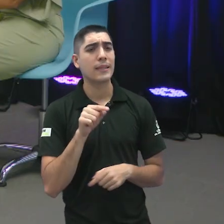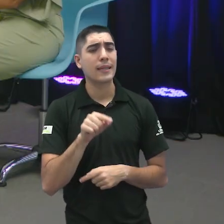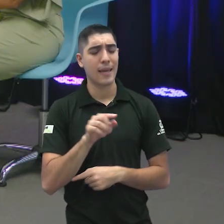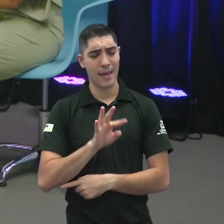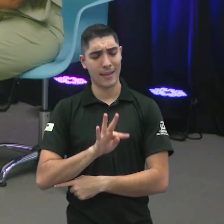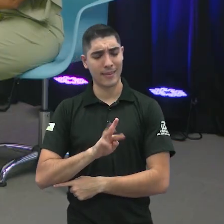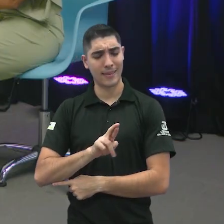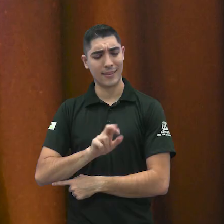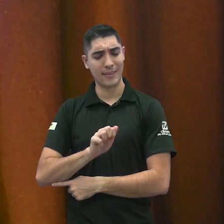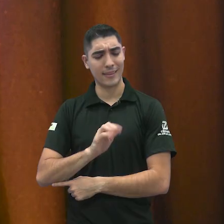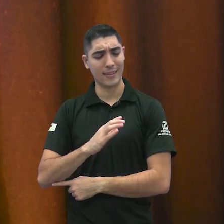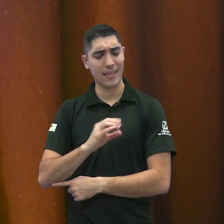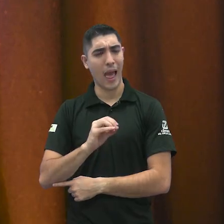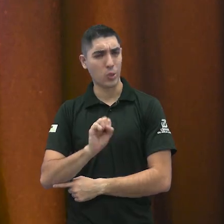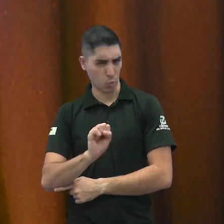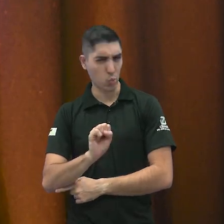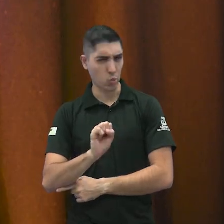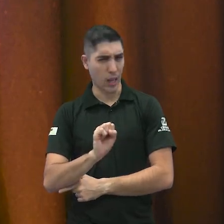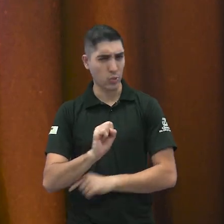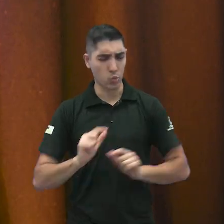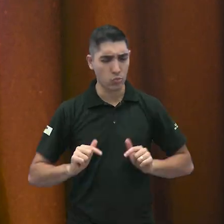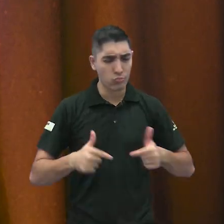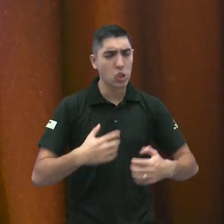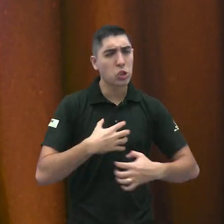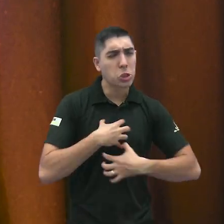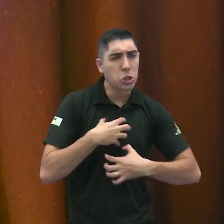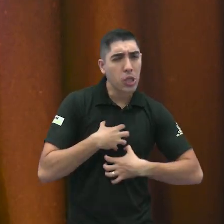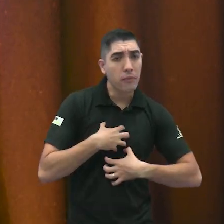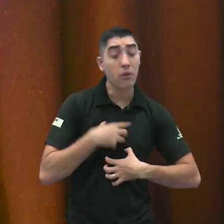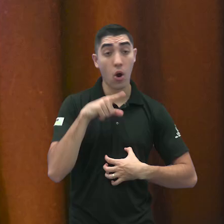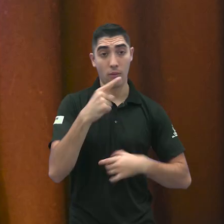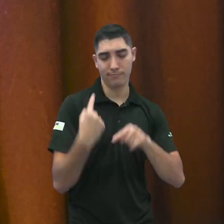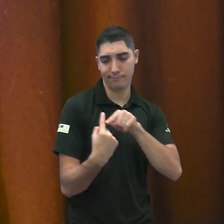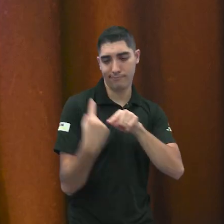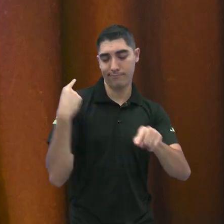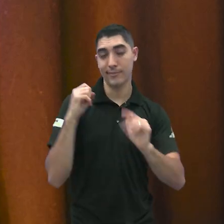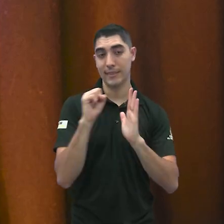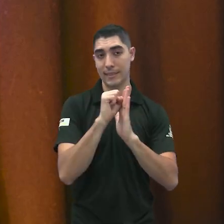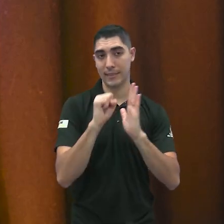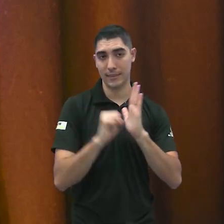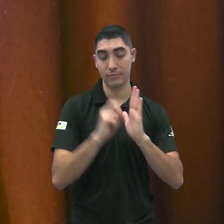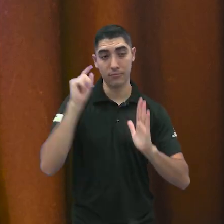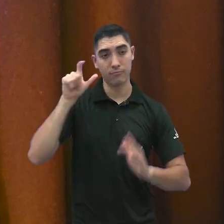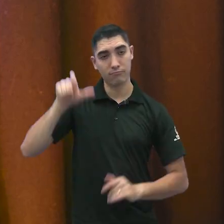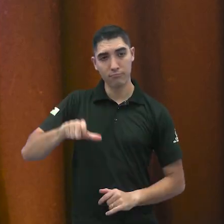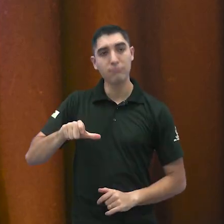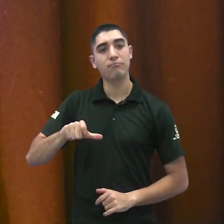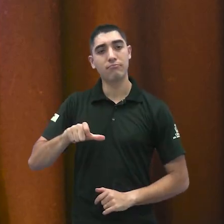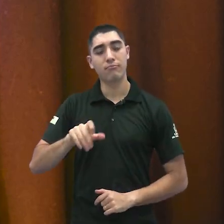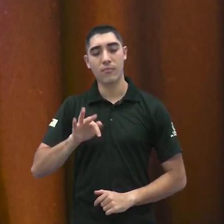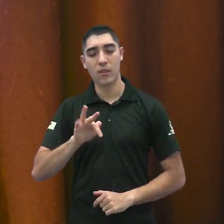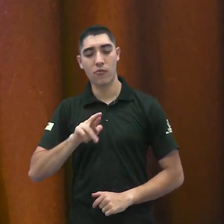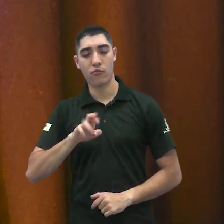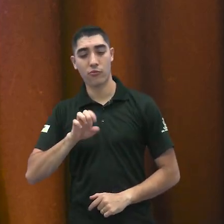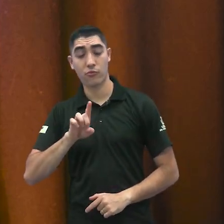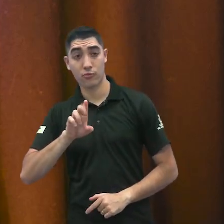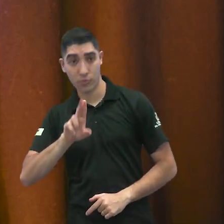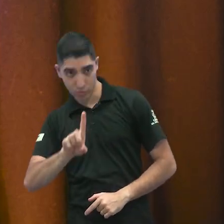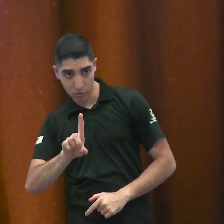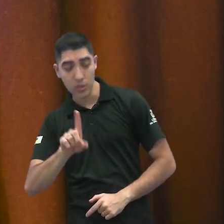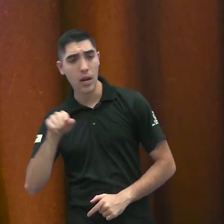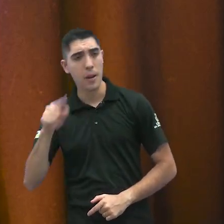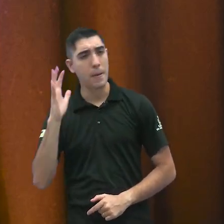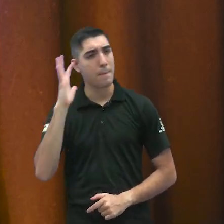esses estudos? Foi lá no século passado, contemporâneos de Freud perceberam que pessoas